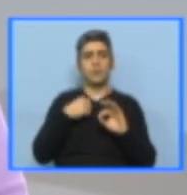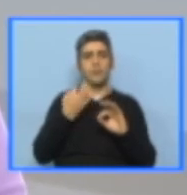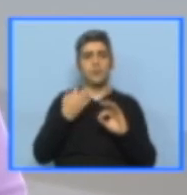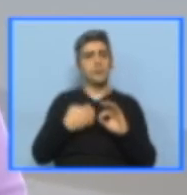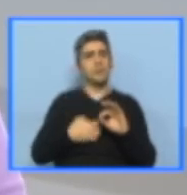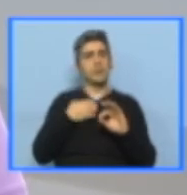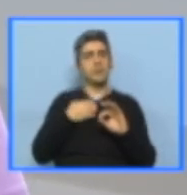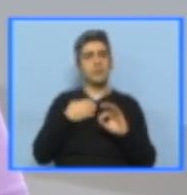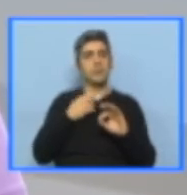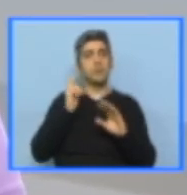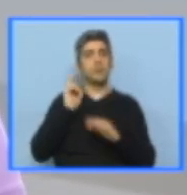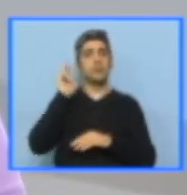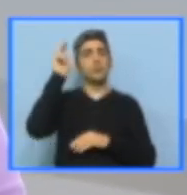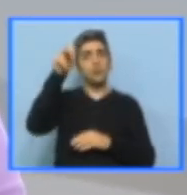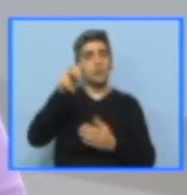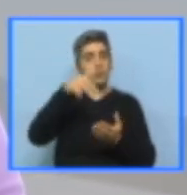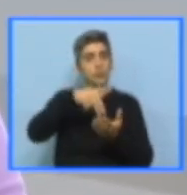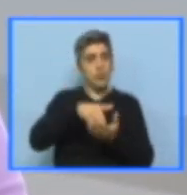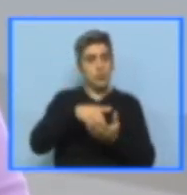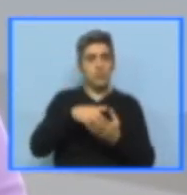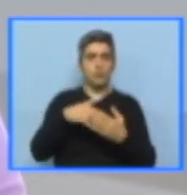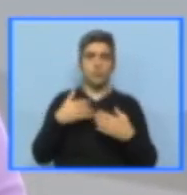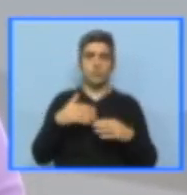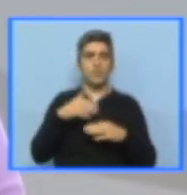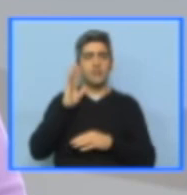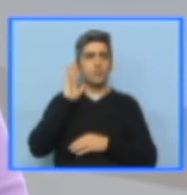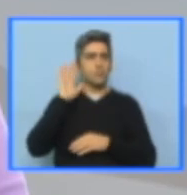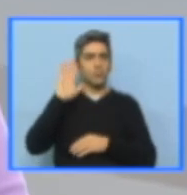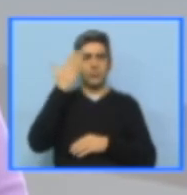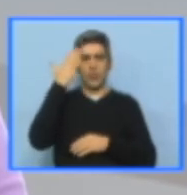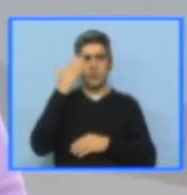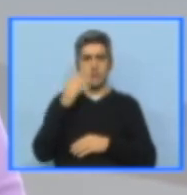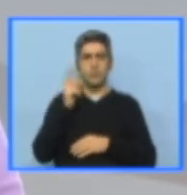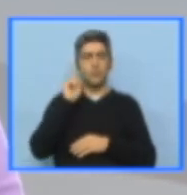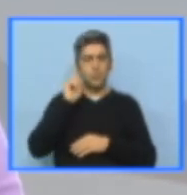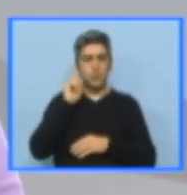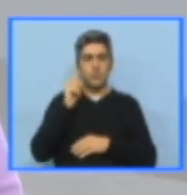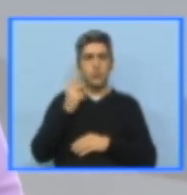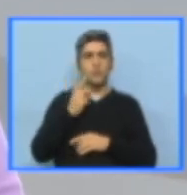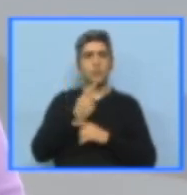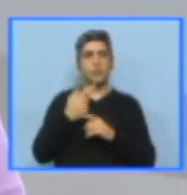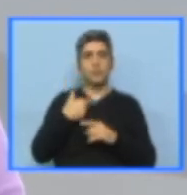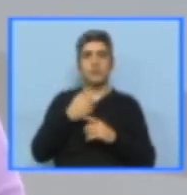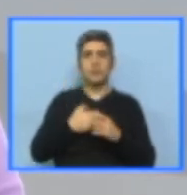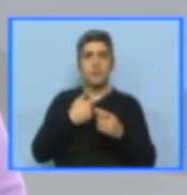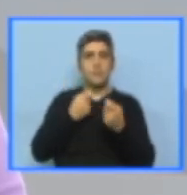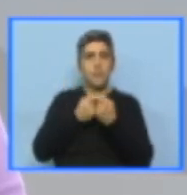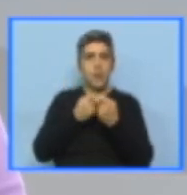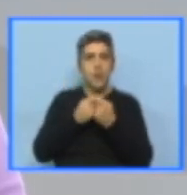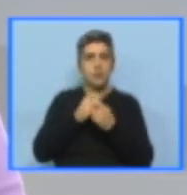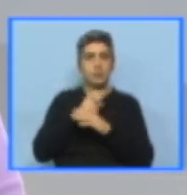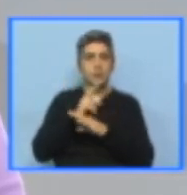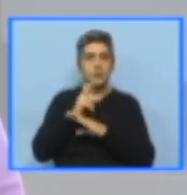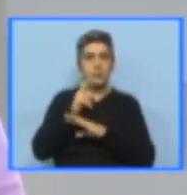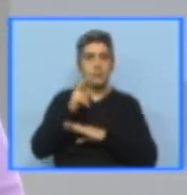a sensação que a chegada para eles é o mais importante. Eles dizem que quando começam a sentir o aproximar-se